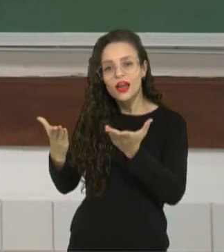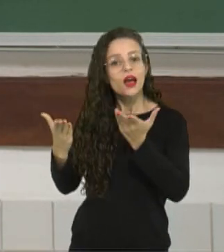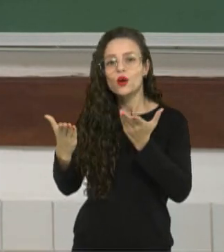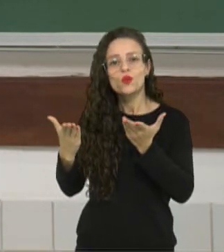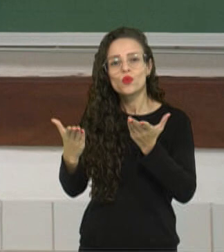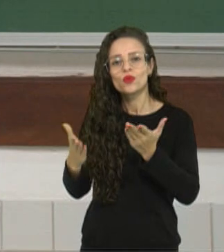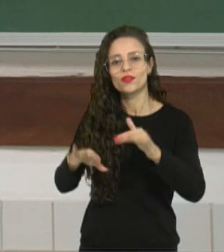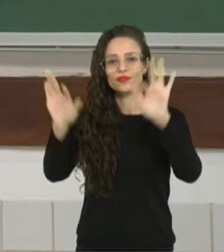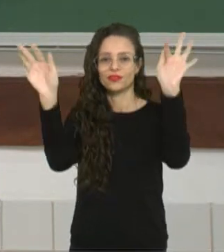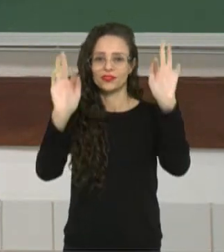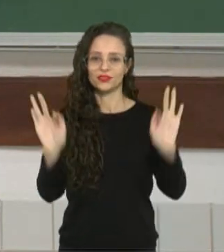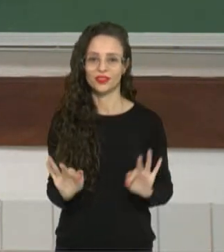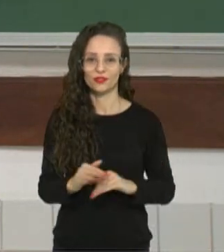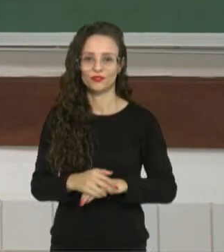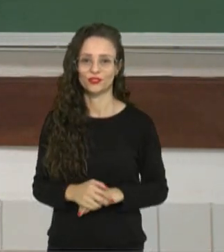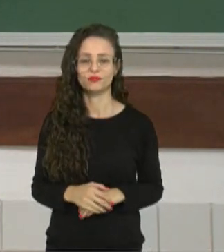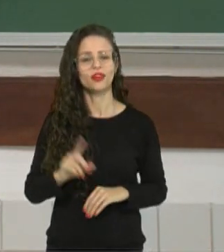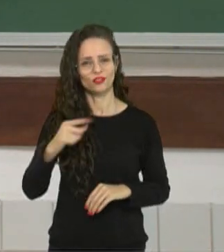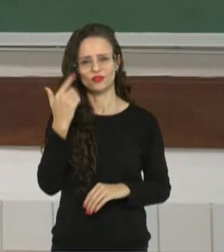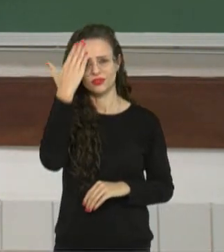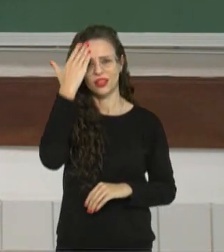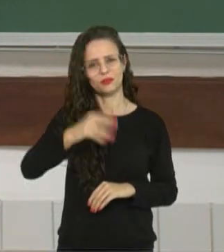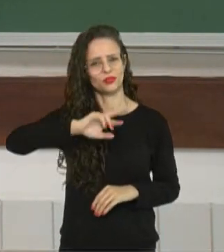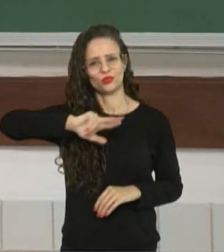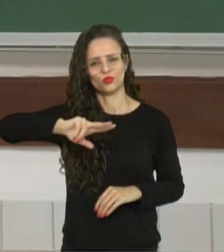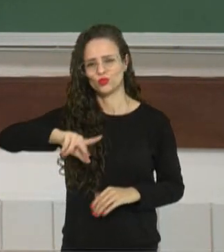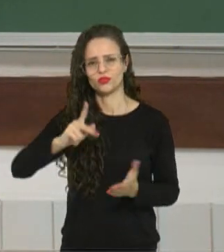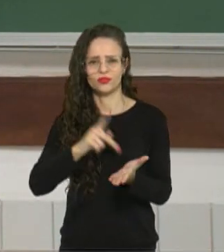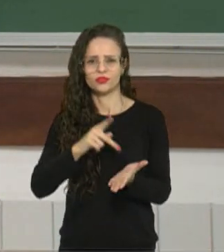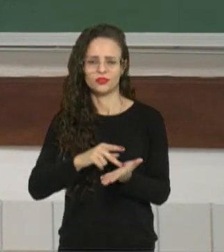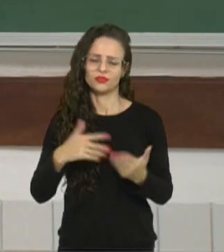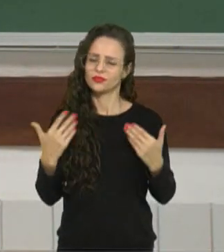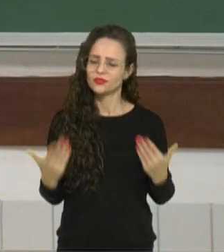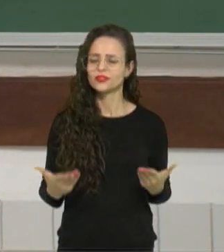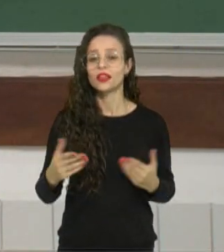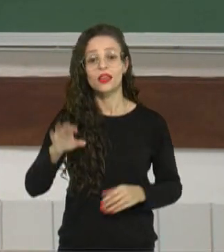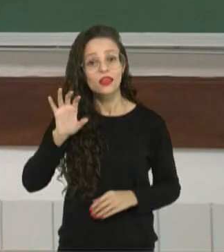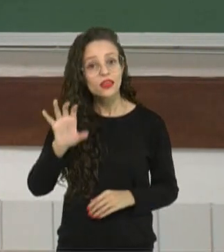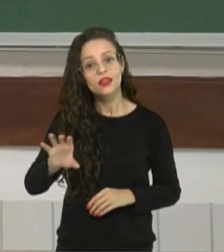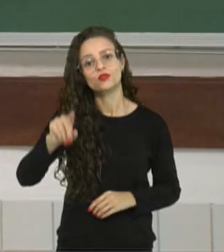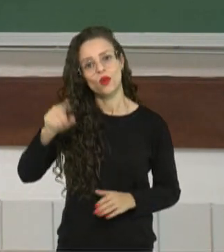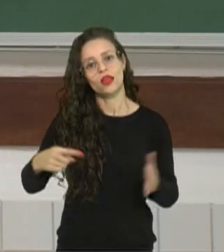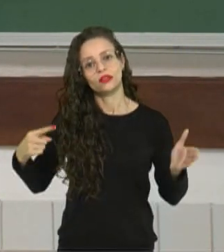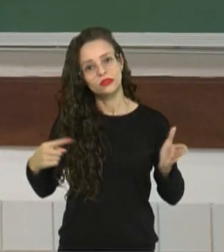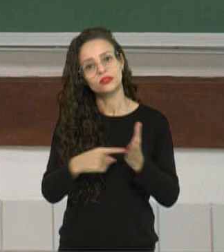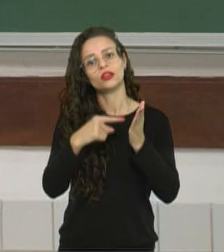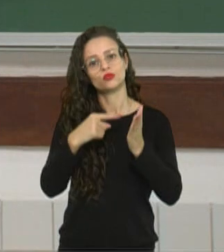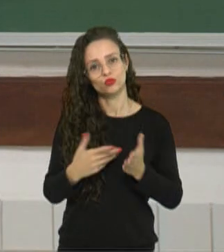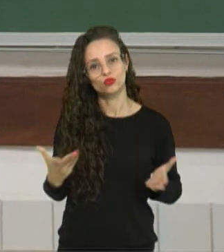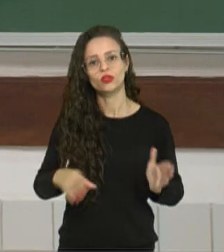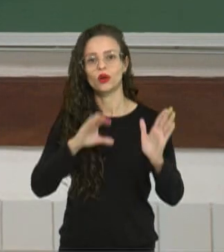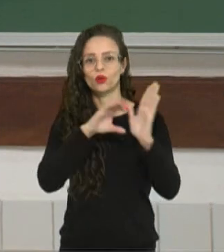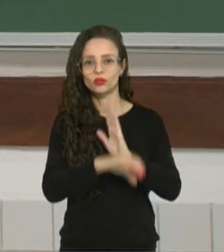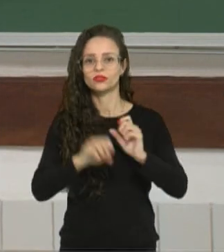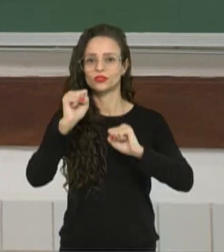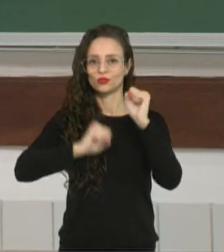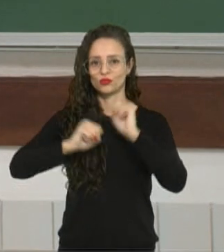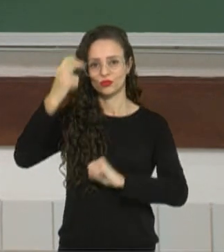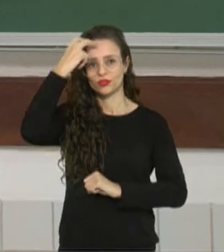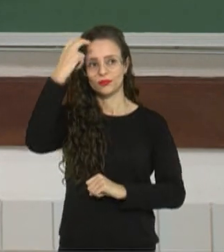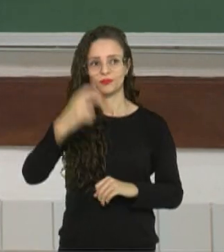só, felicidade. E a gente sabe muito bem que não é isso, e esta é a denúncia feita pelo conceito de indústria